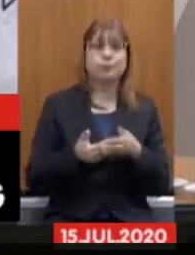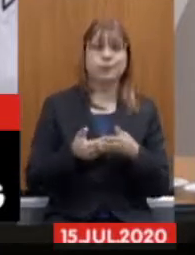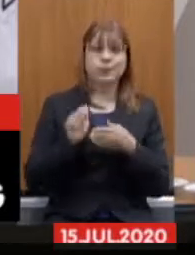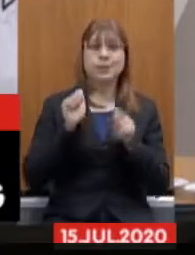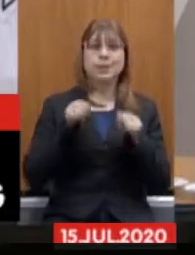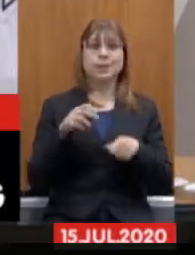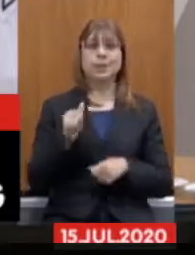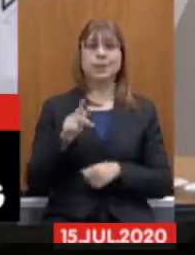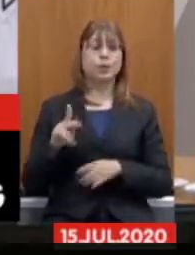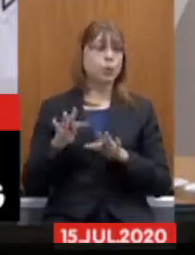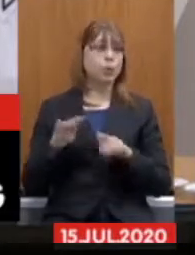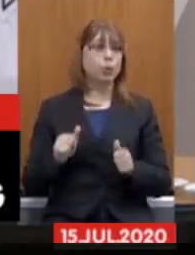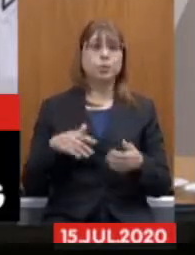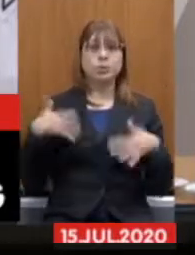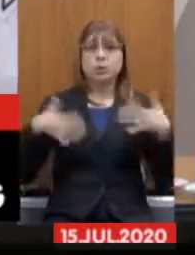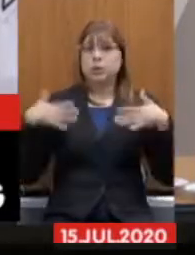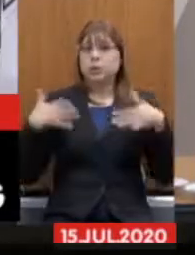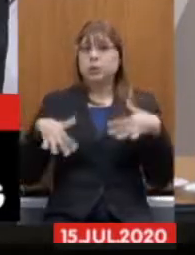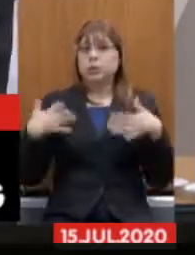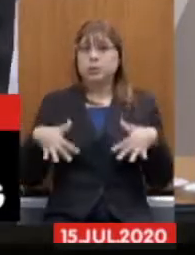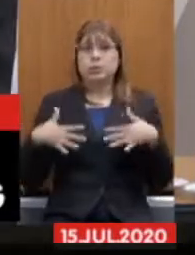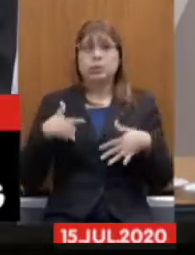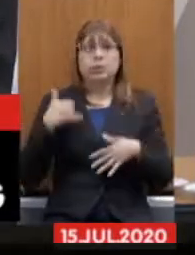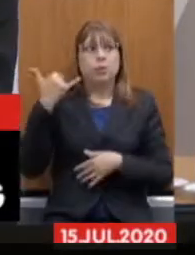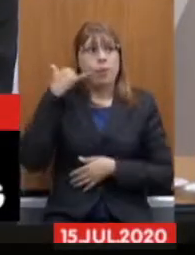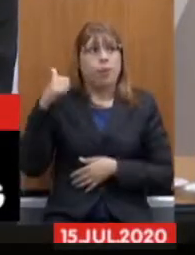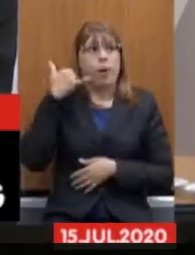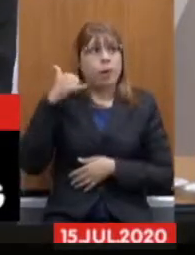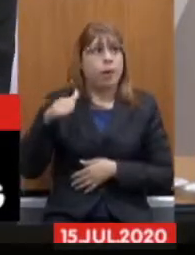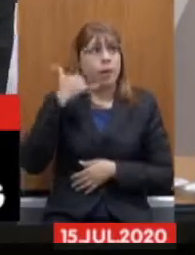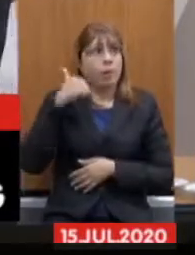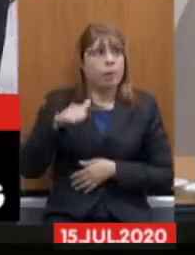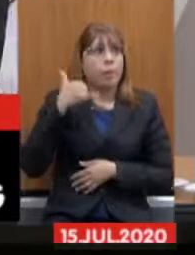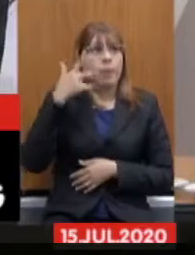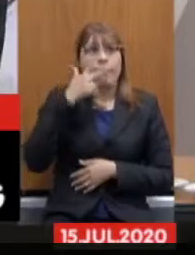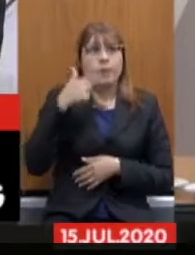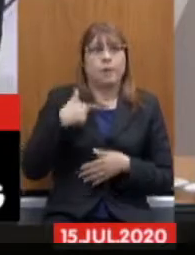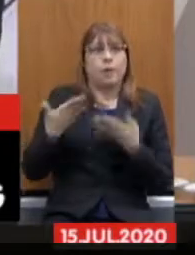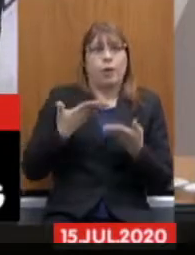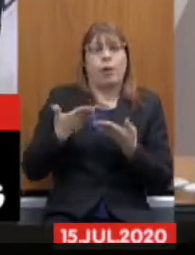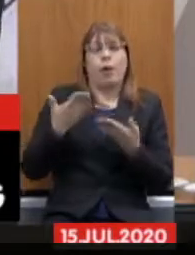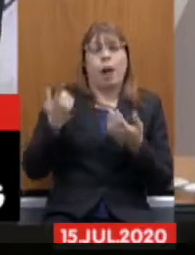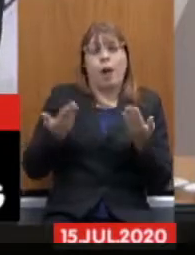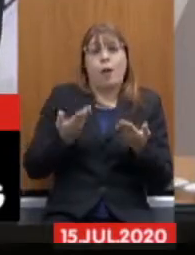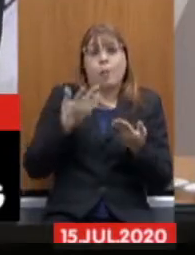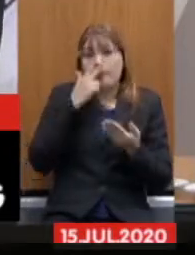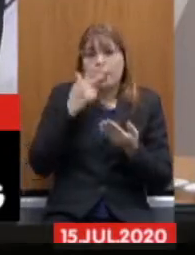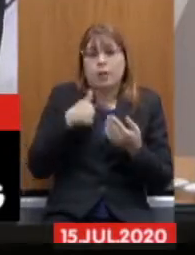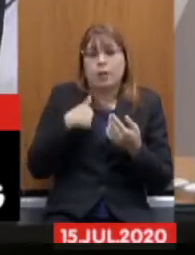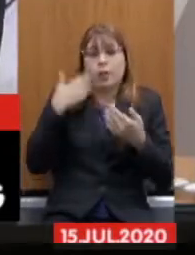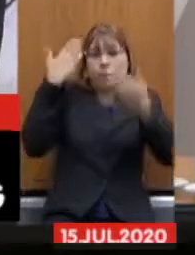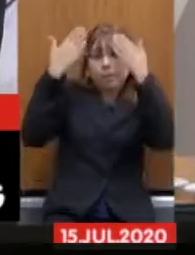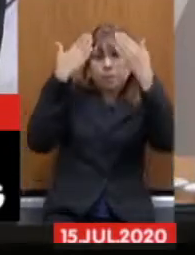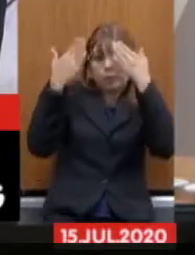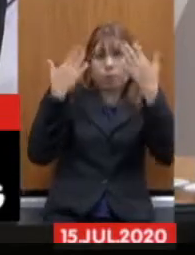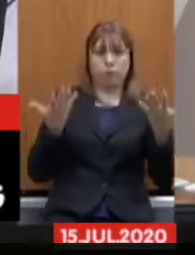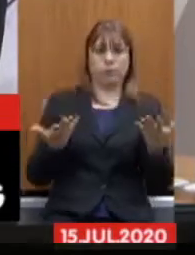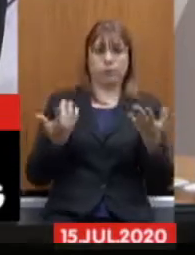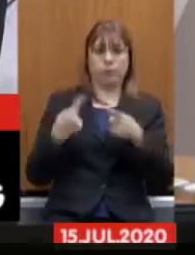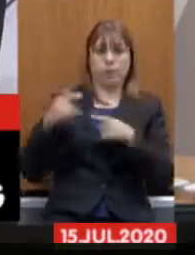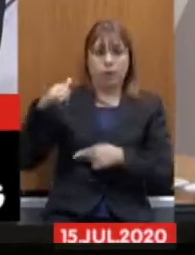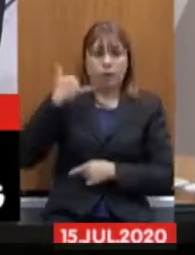todo mundo desesperado com essa reforma tem 40 telefonemas por dia já virei psicólogo um é